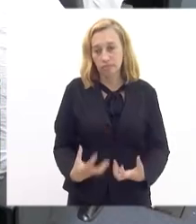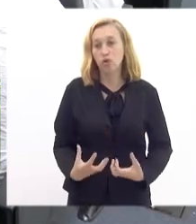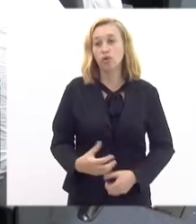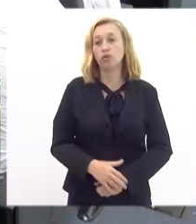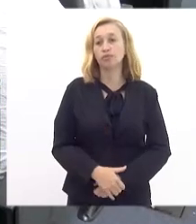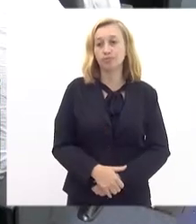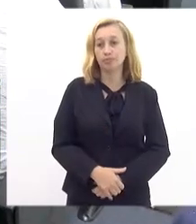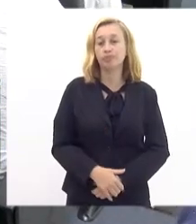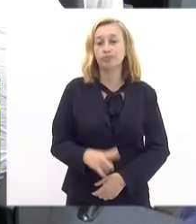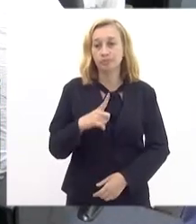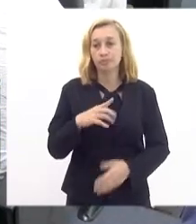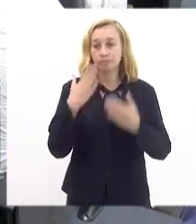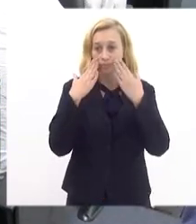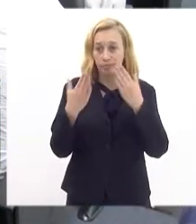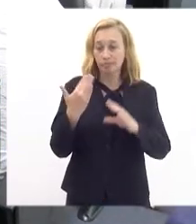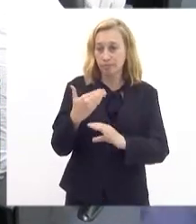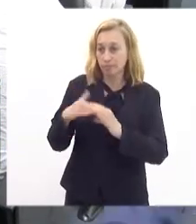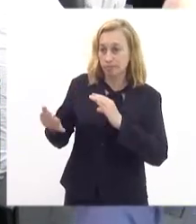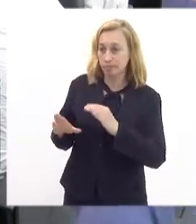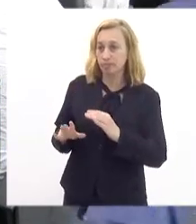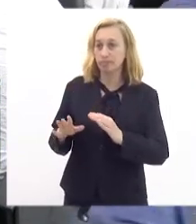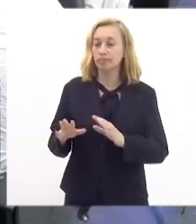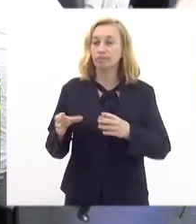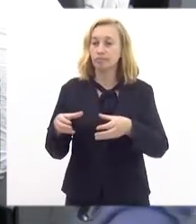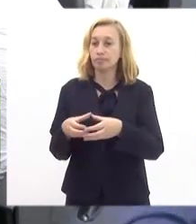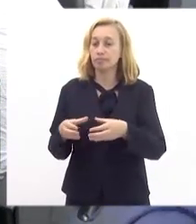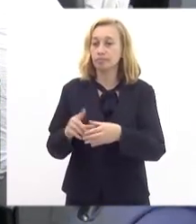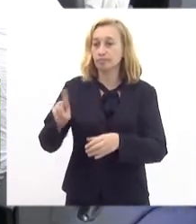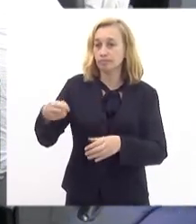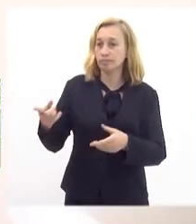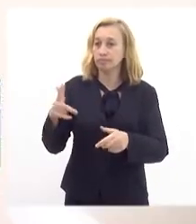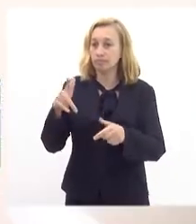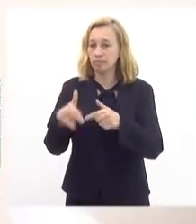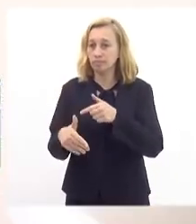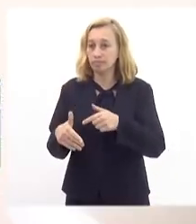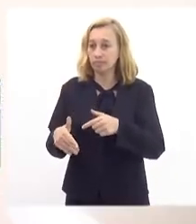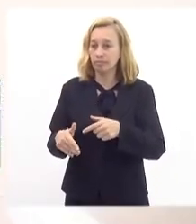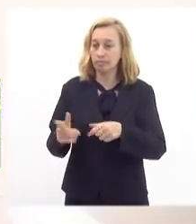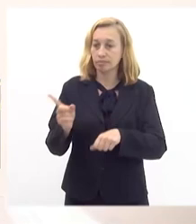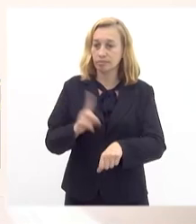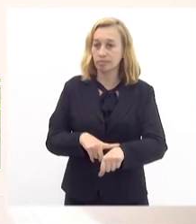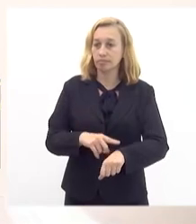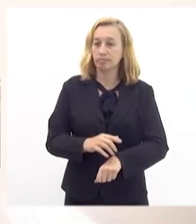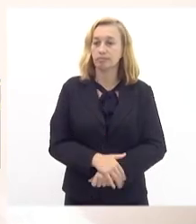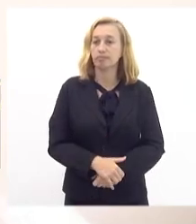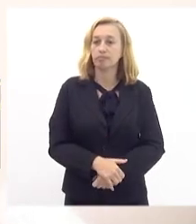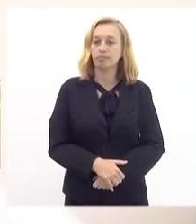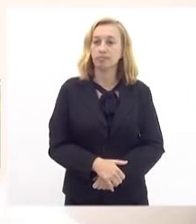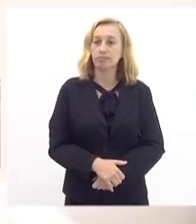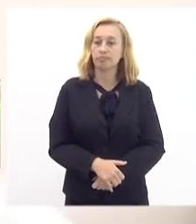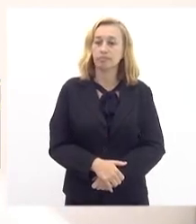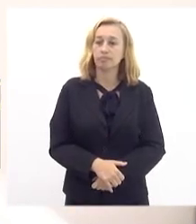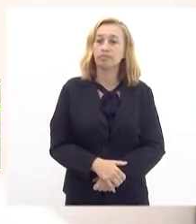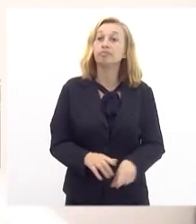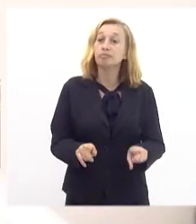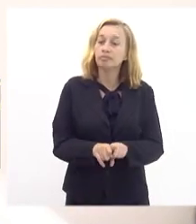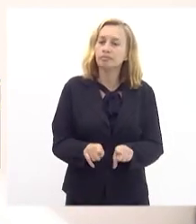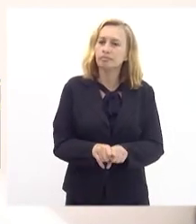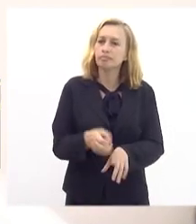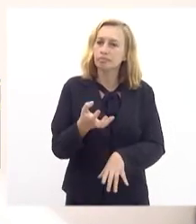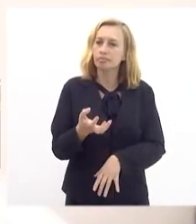eu tinha uma apresentação que eu encaminho para comissão depois eu cortei para cortar o tempo eu queria